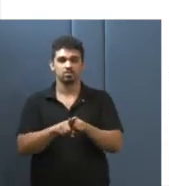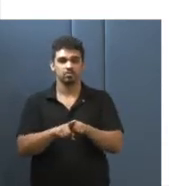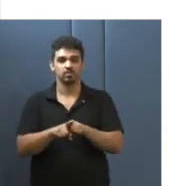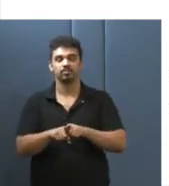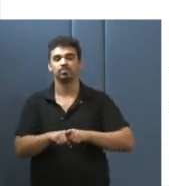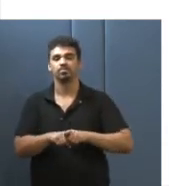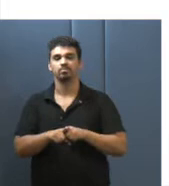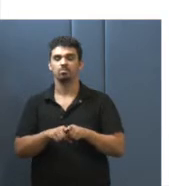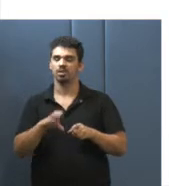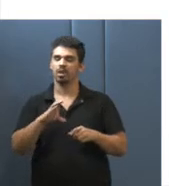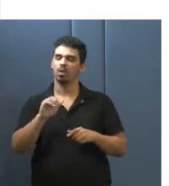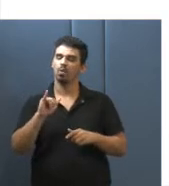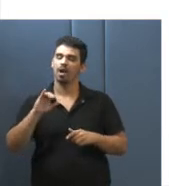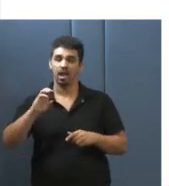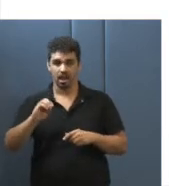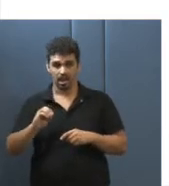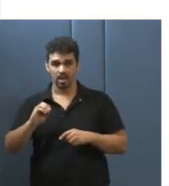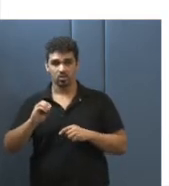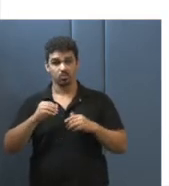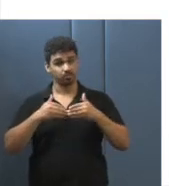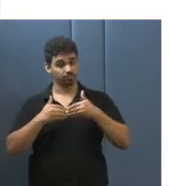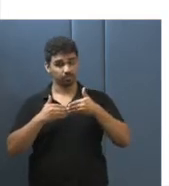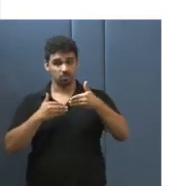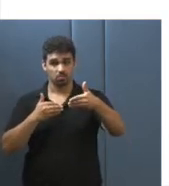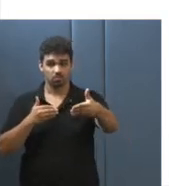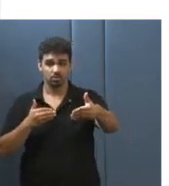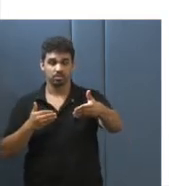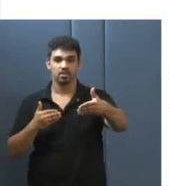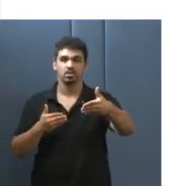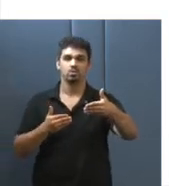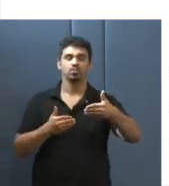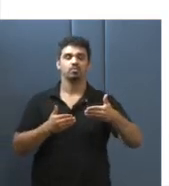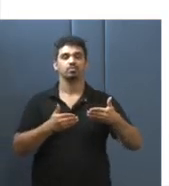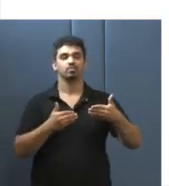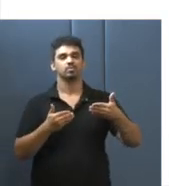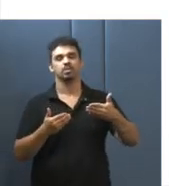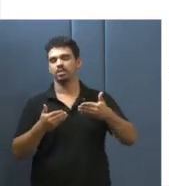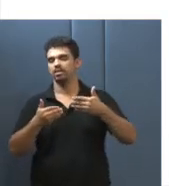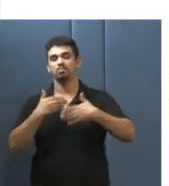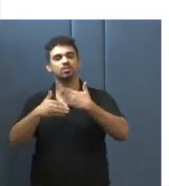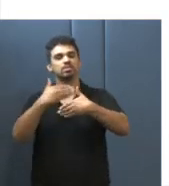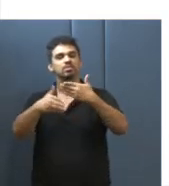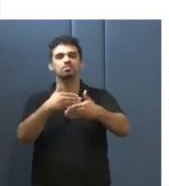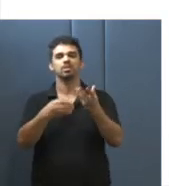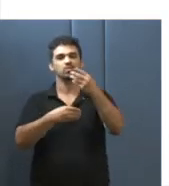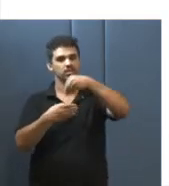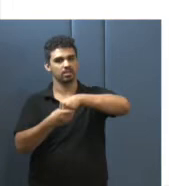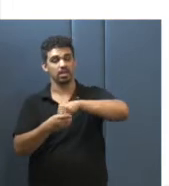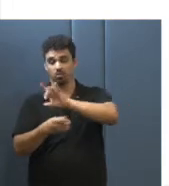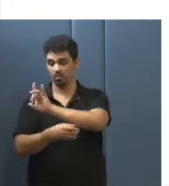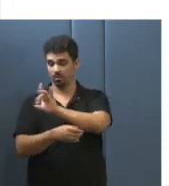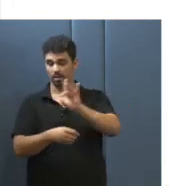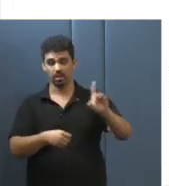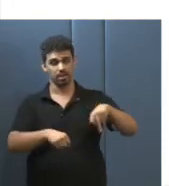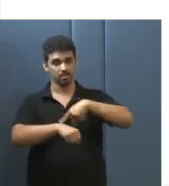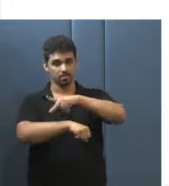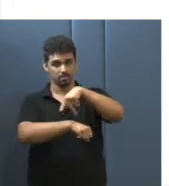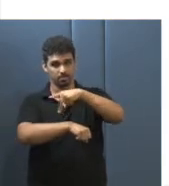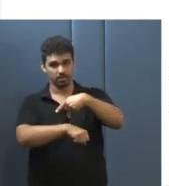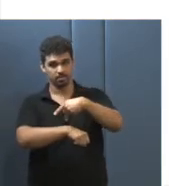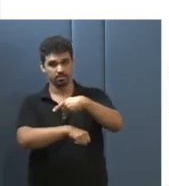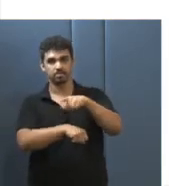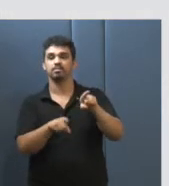pelo Caio, e posterior consolidação da dívida e procedimento interno de cada um dos países credores envolvidos